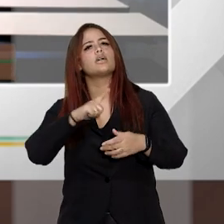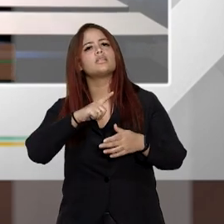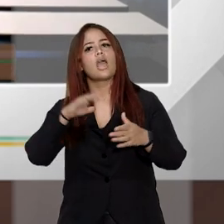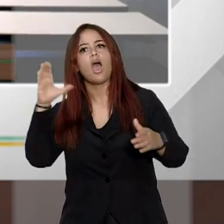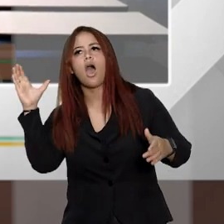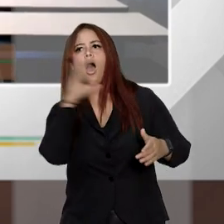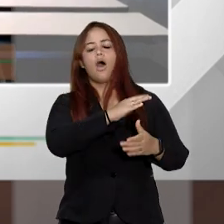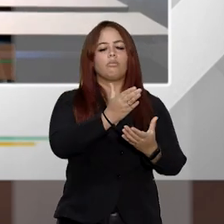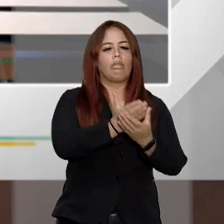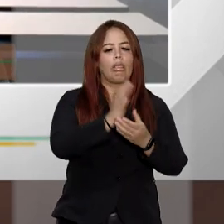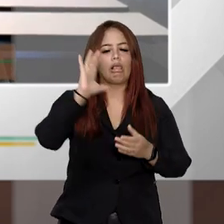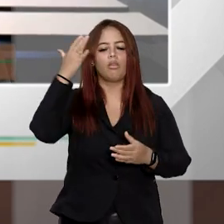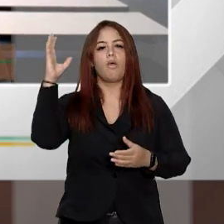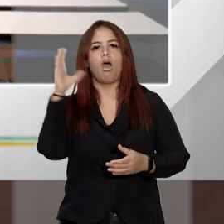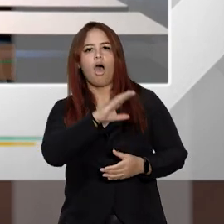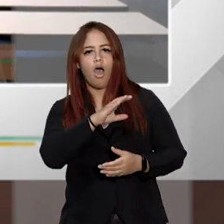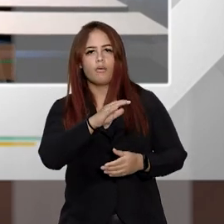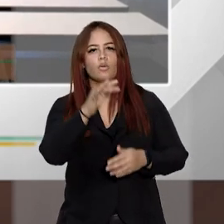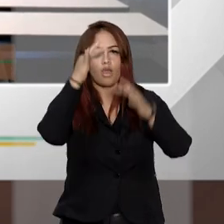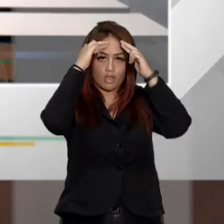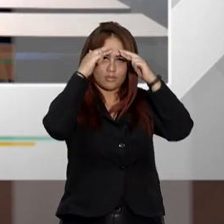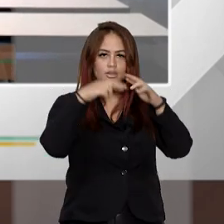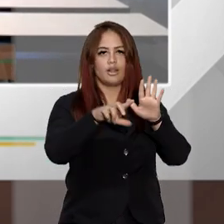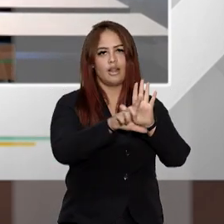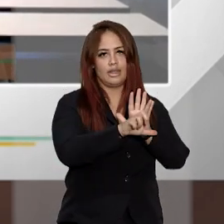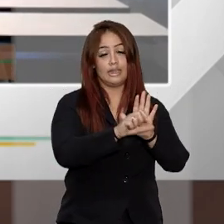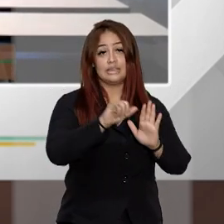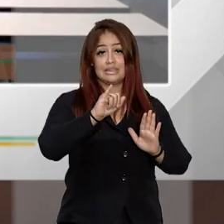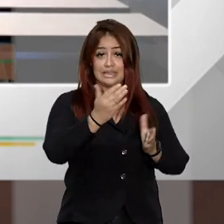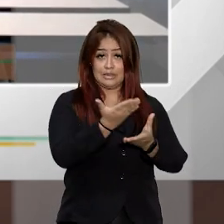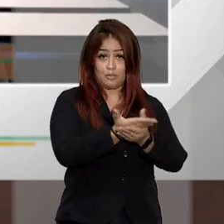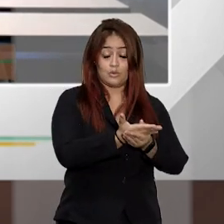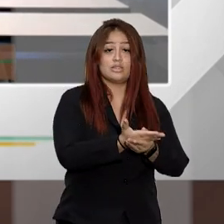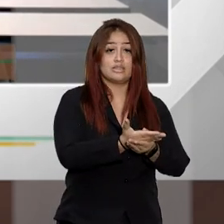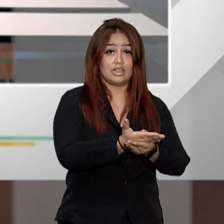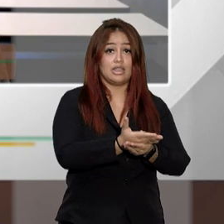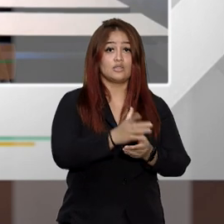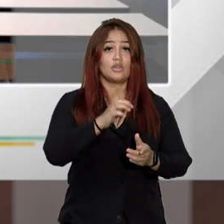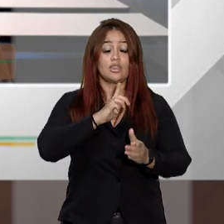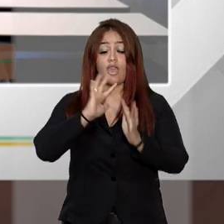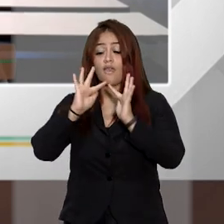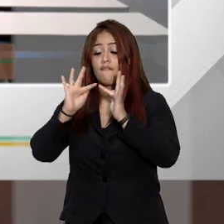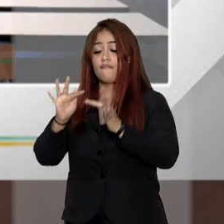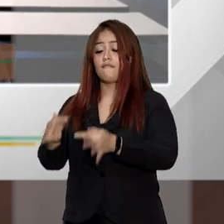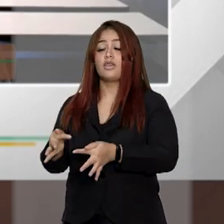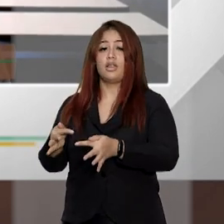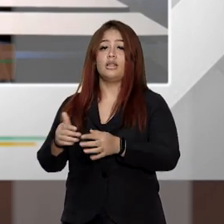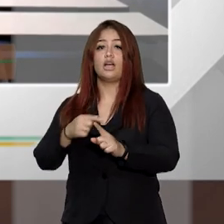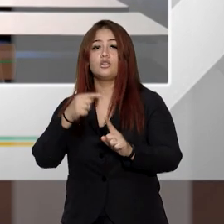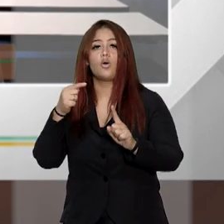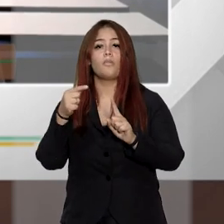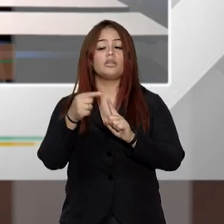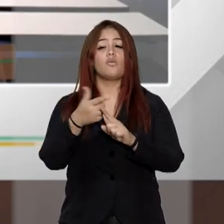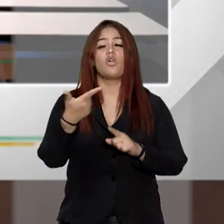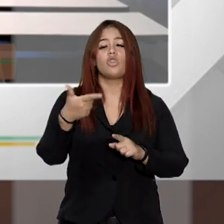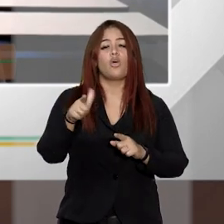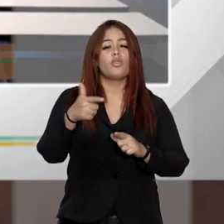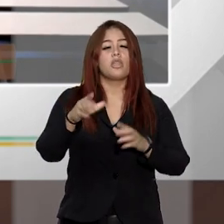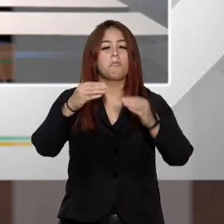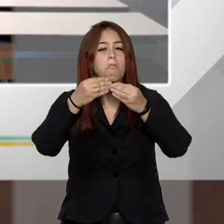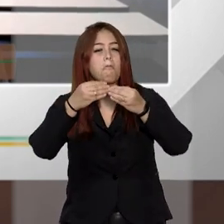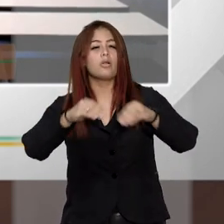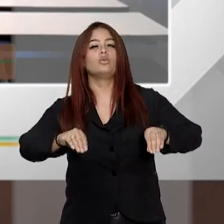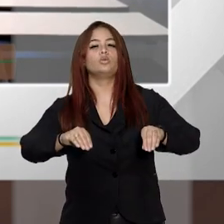buscar a efetividade do direito material, ou seja, se o ato processual ele atinge a sua finalidade e não gera qualquer tipo